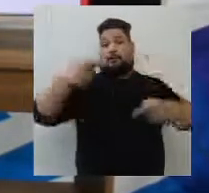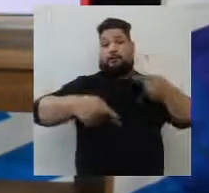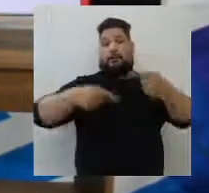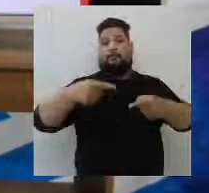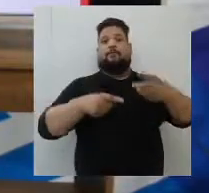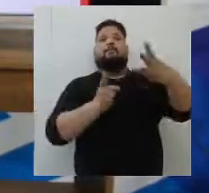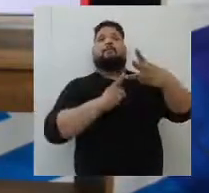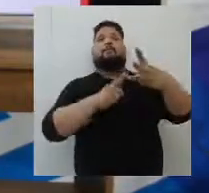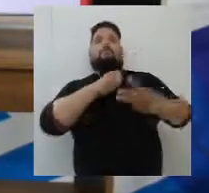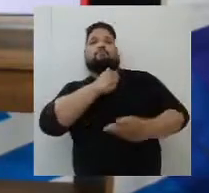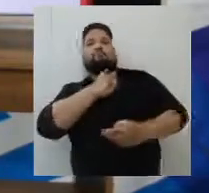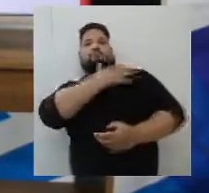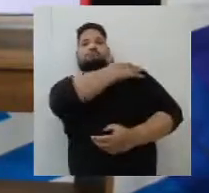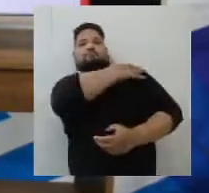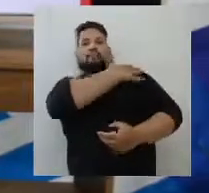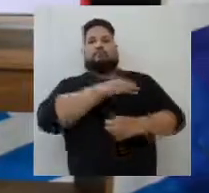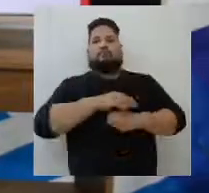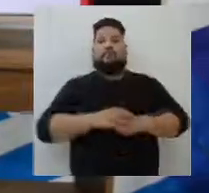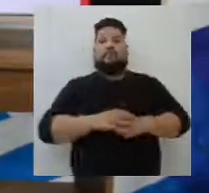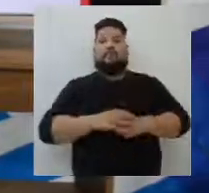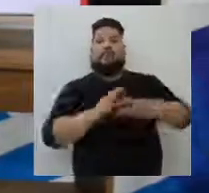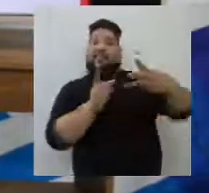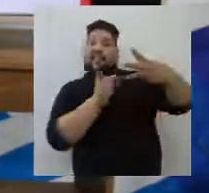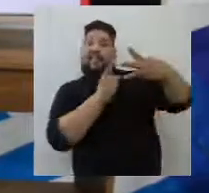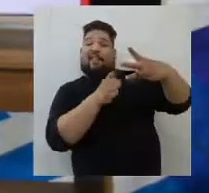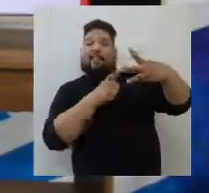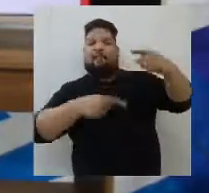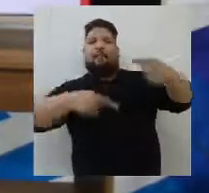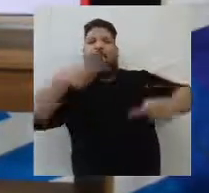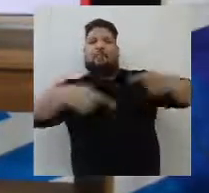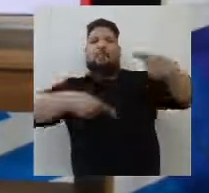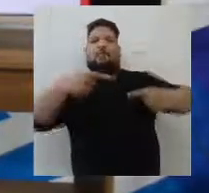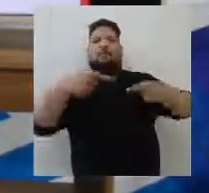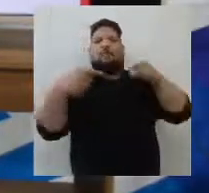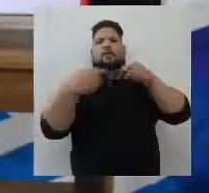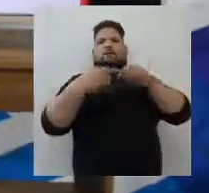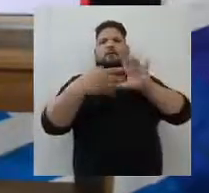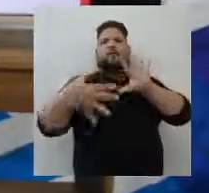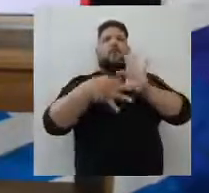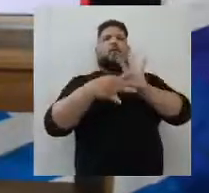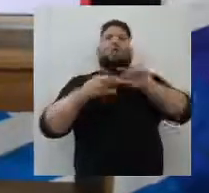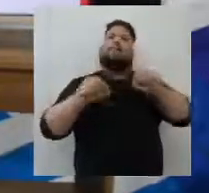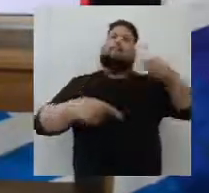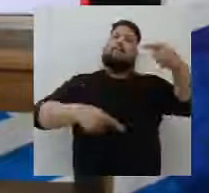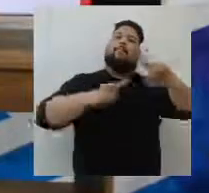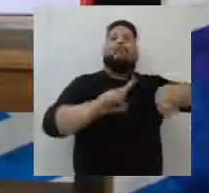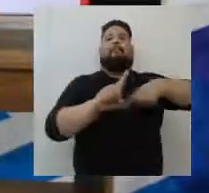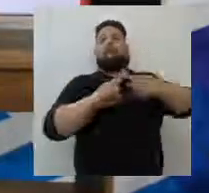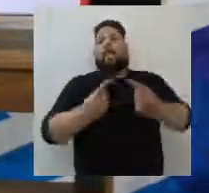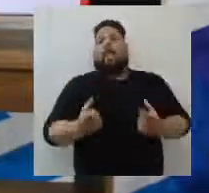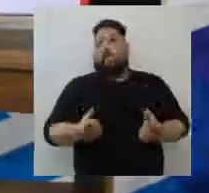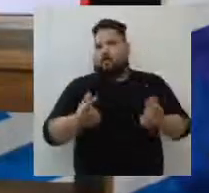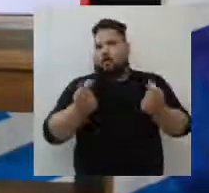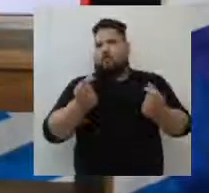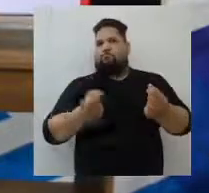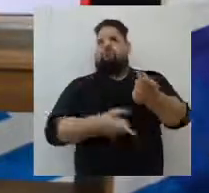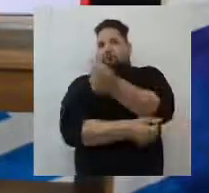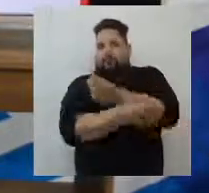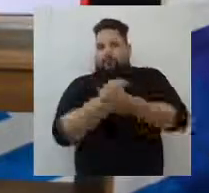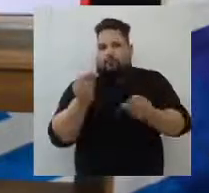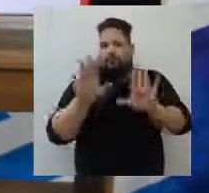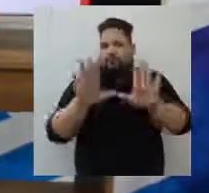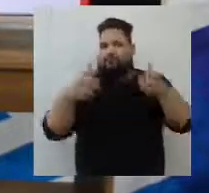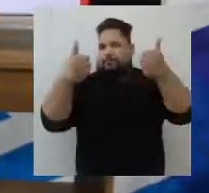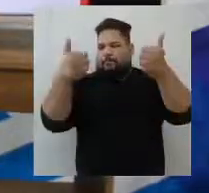questão militar. Na verdade, a questão política é questão que envolve, na verdade, política e economia. A gente chega lá, tudo bem?